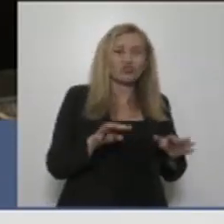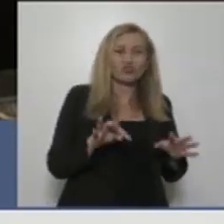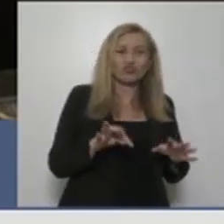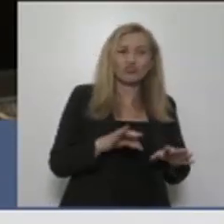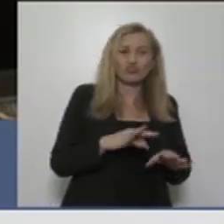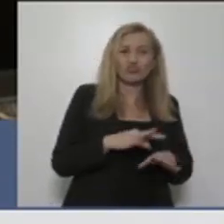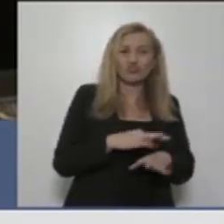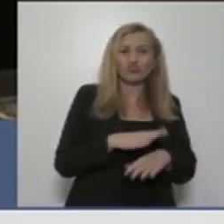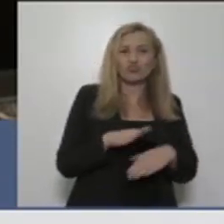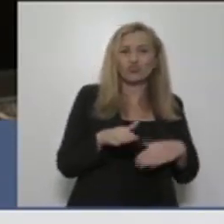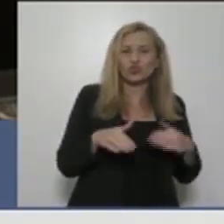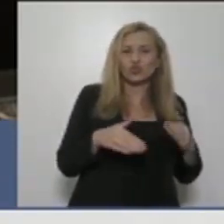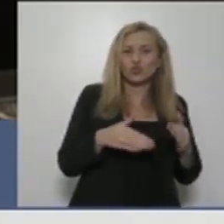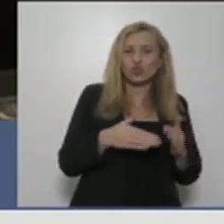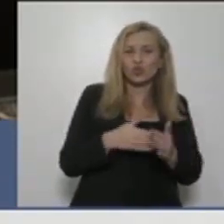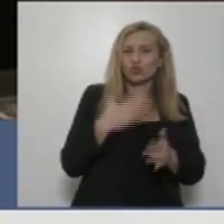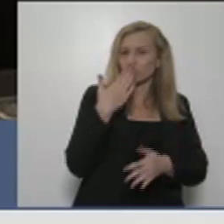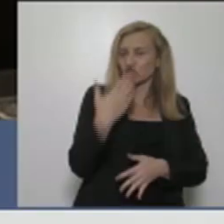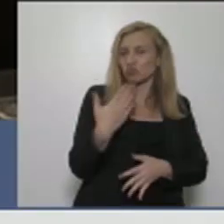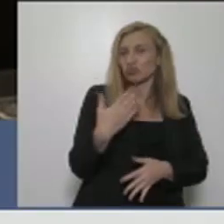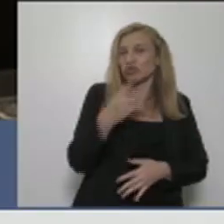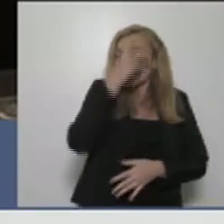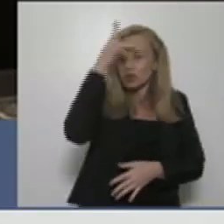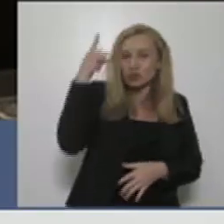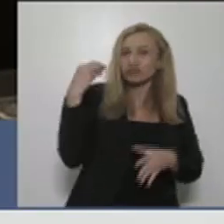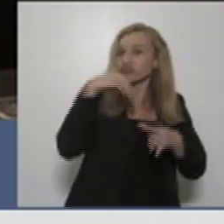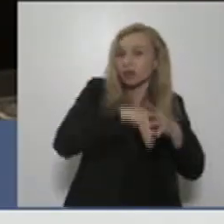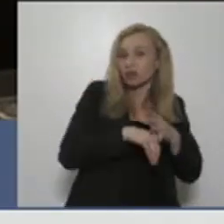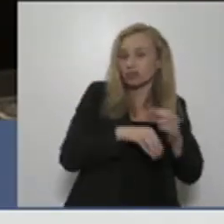de pessoas dentro desses ônibus.